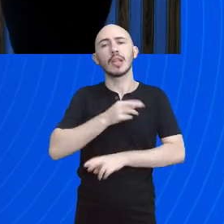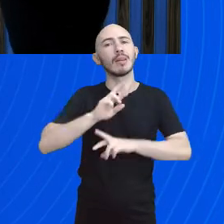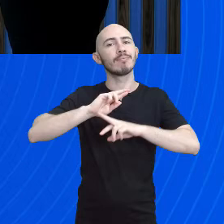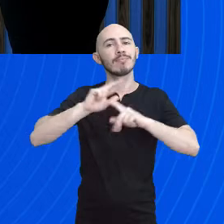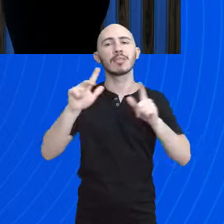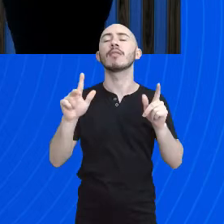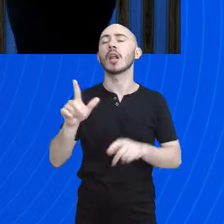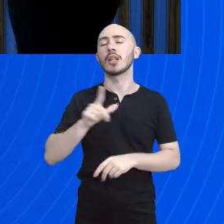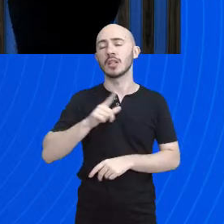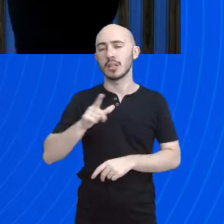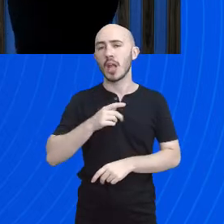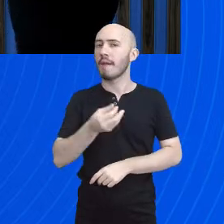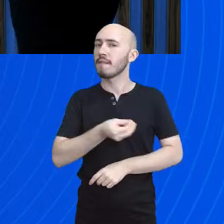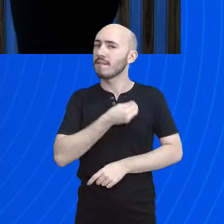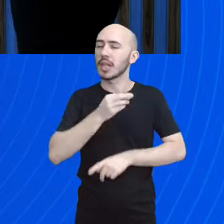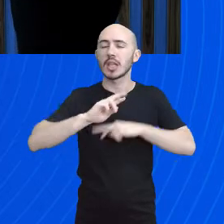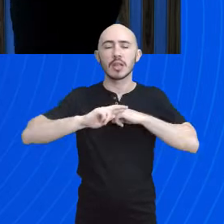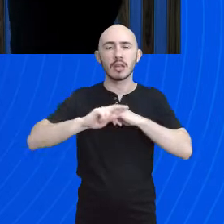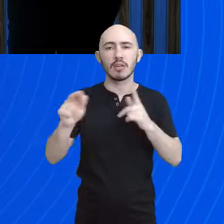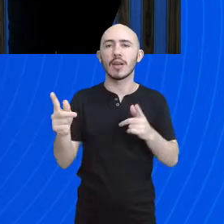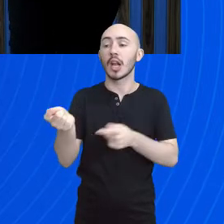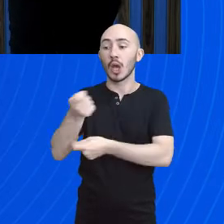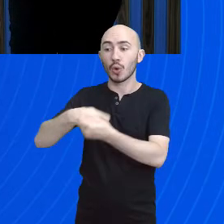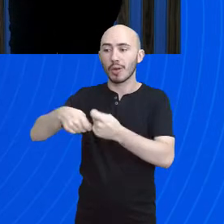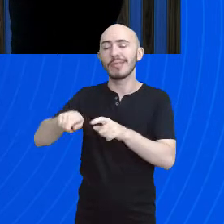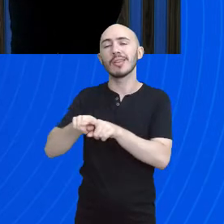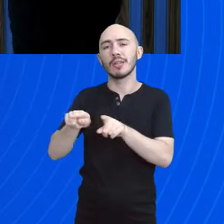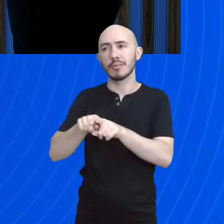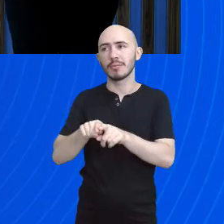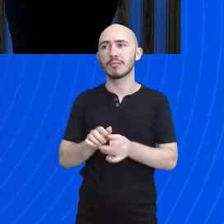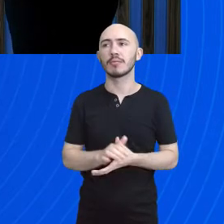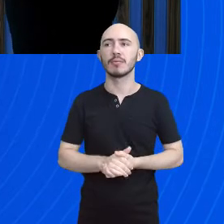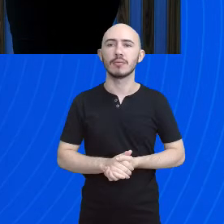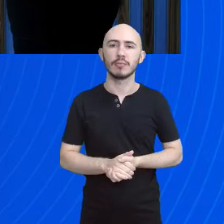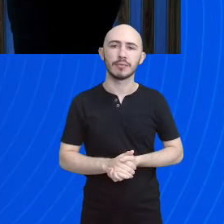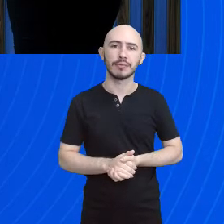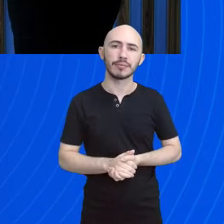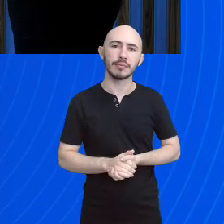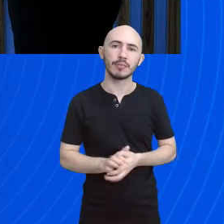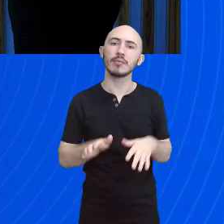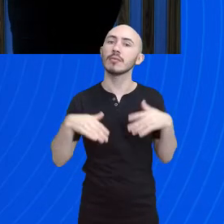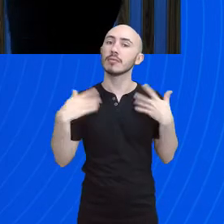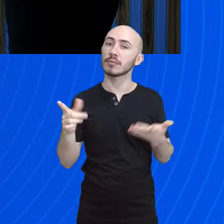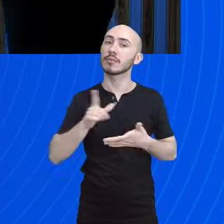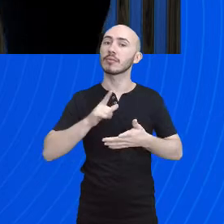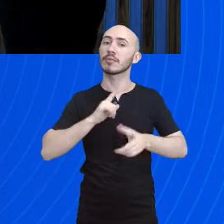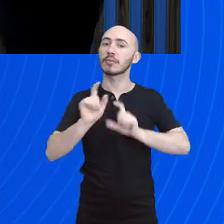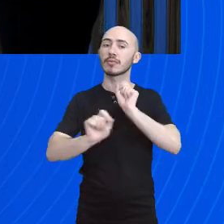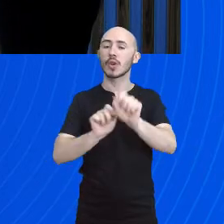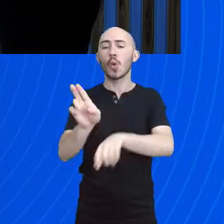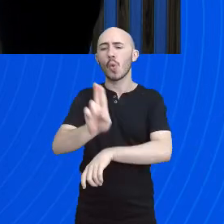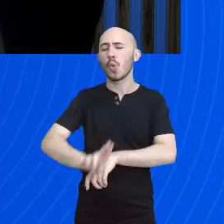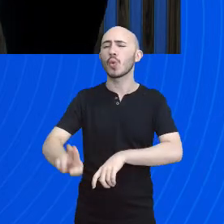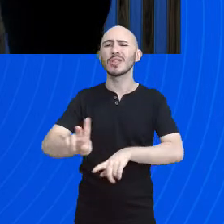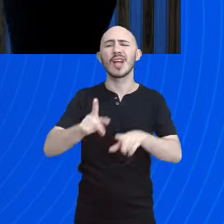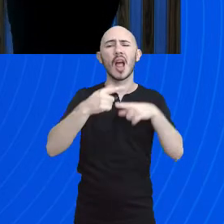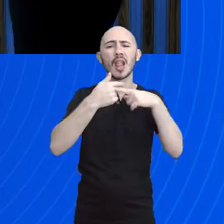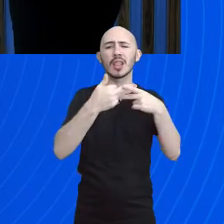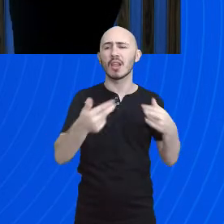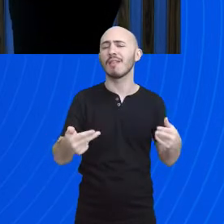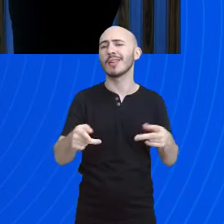uma vida diferente economicamente falando, né? Uma vida de utilização de